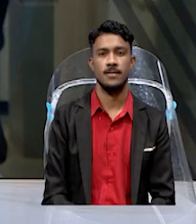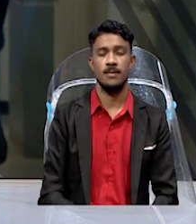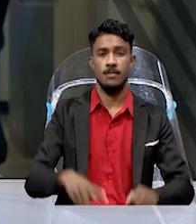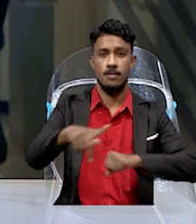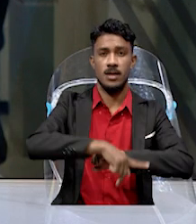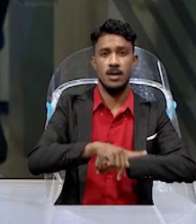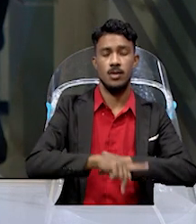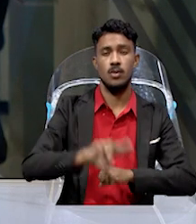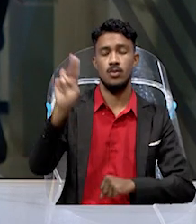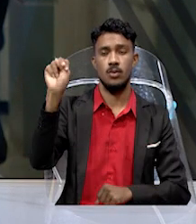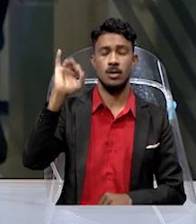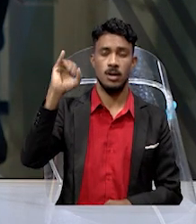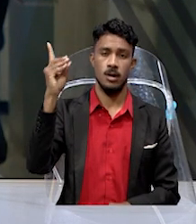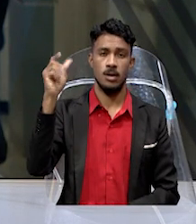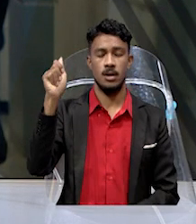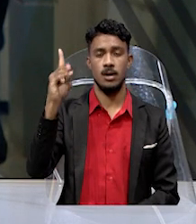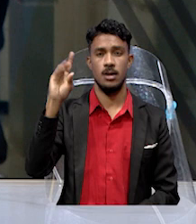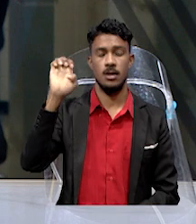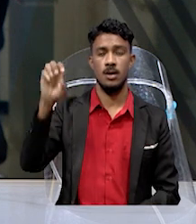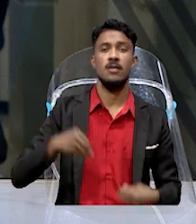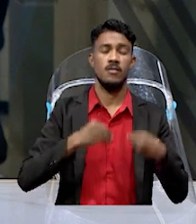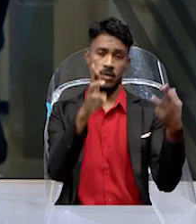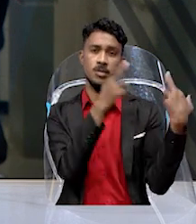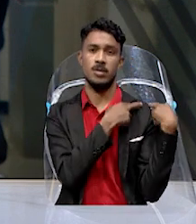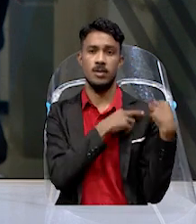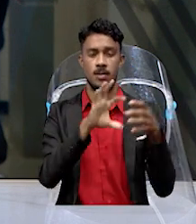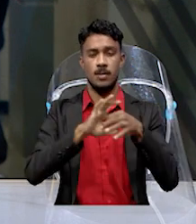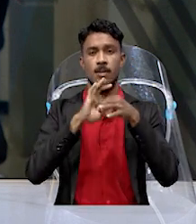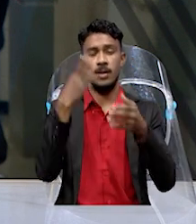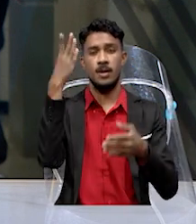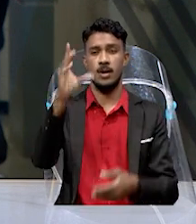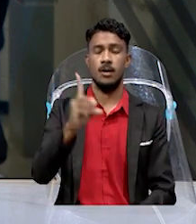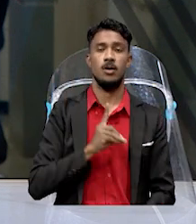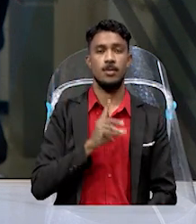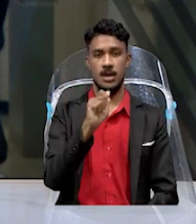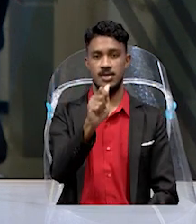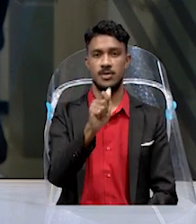Partido Unidade de Desenvolvimento Democrático foi posto pela estrutura IHA Dom Aleixo.